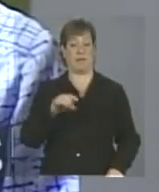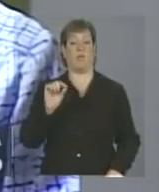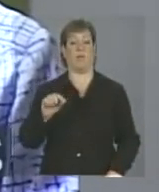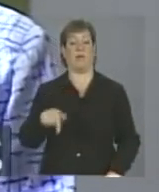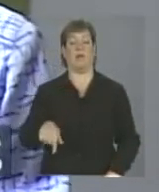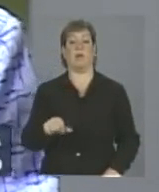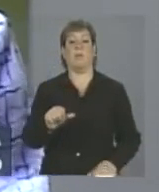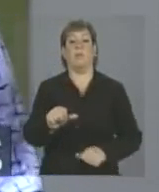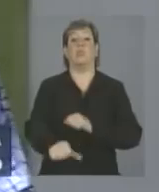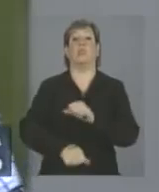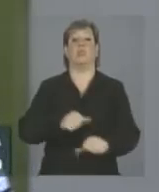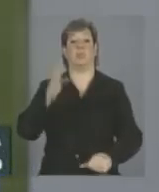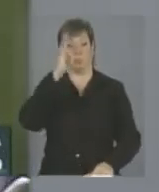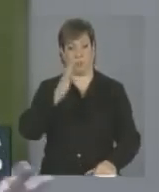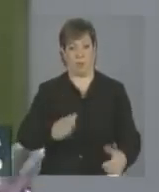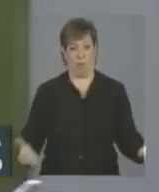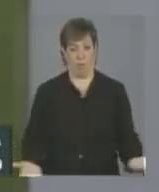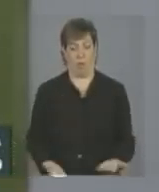Brasil